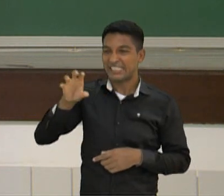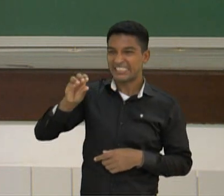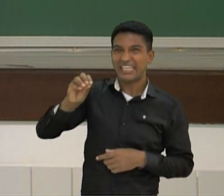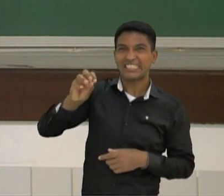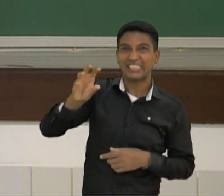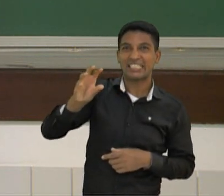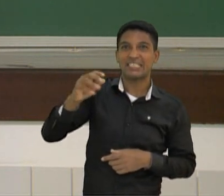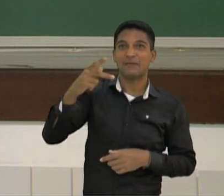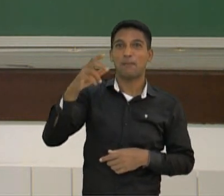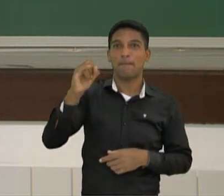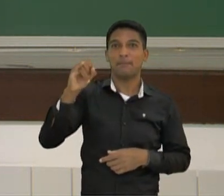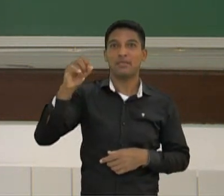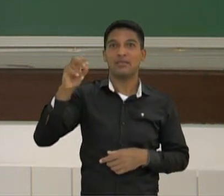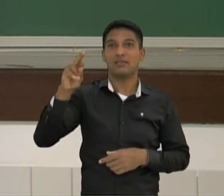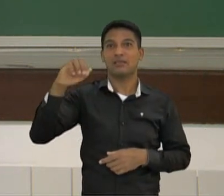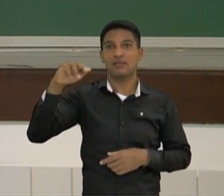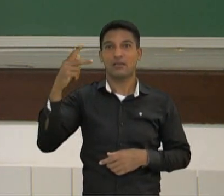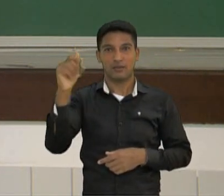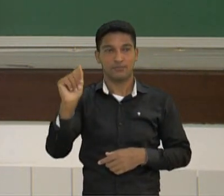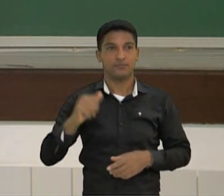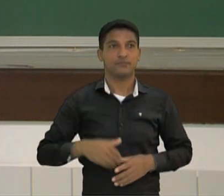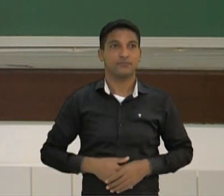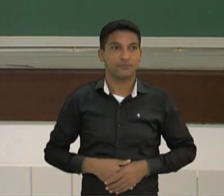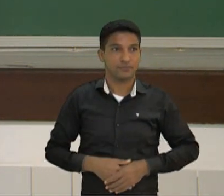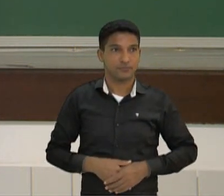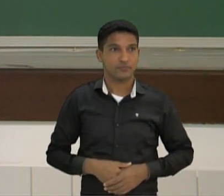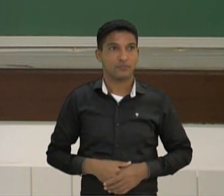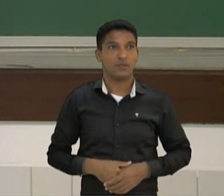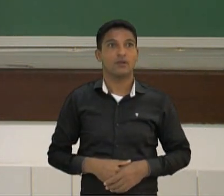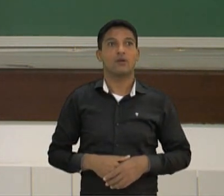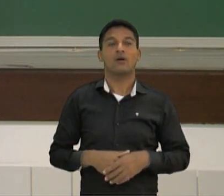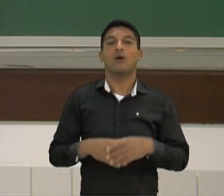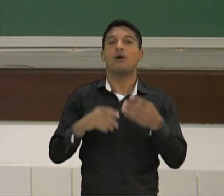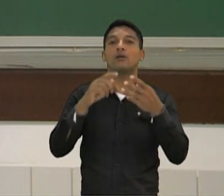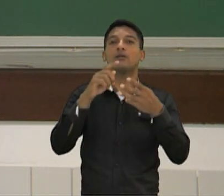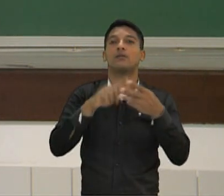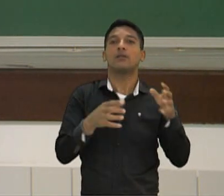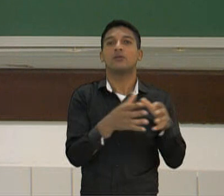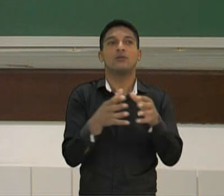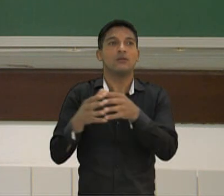trabalhar com 4 grupos. 3 deles ainda são sobreviventes e um desses grupos